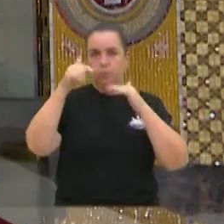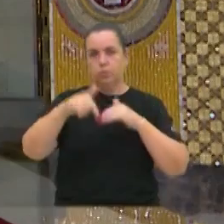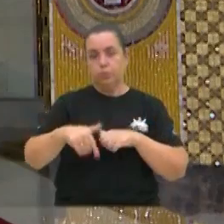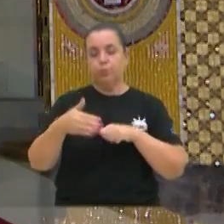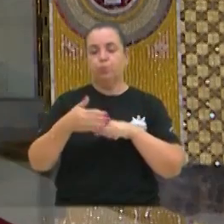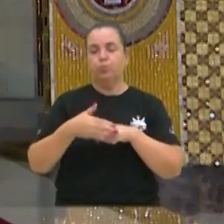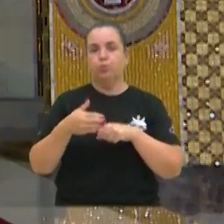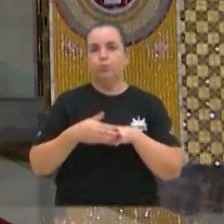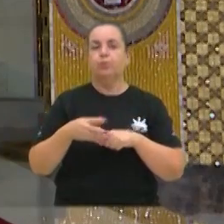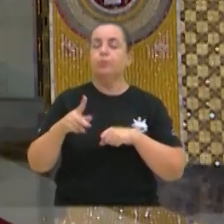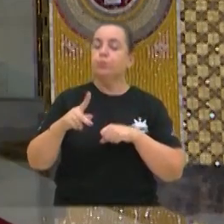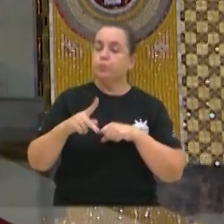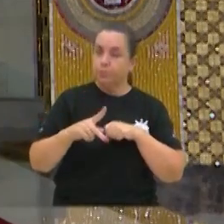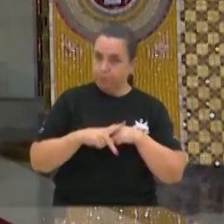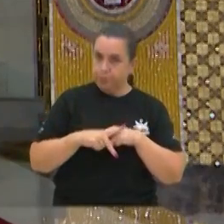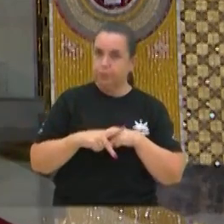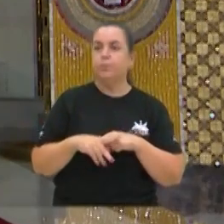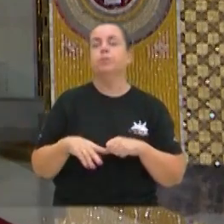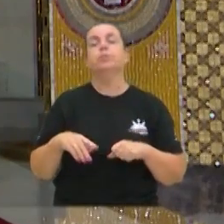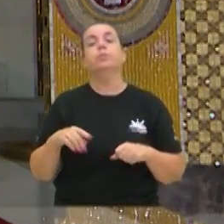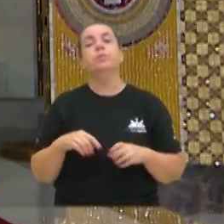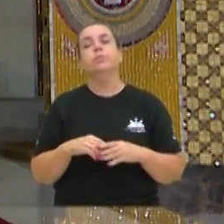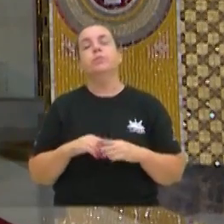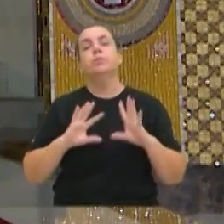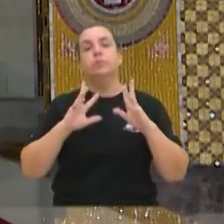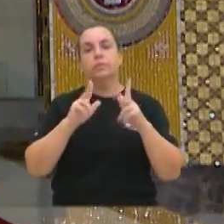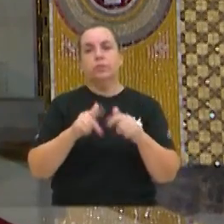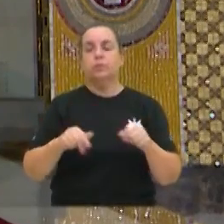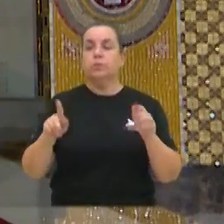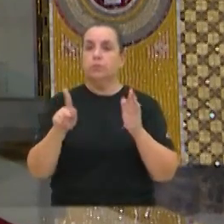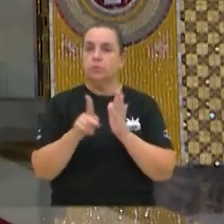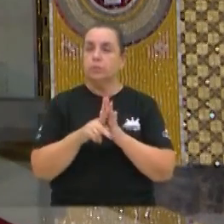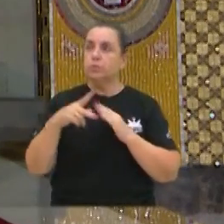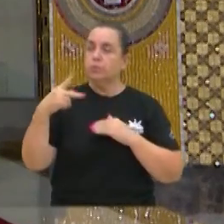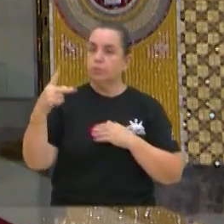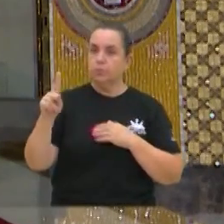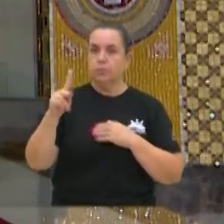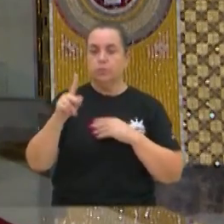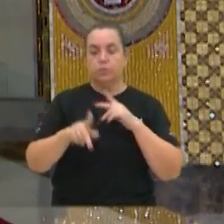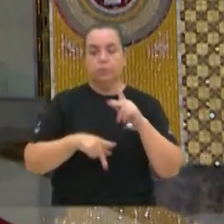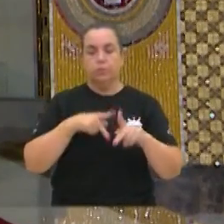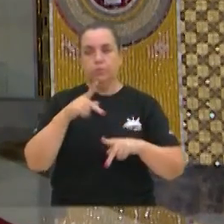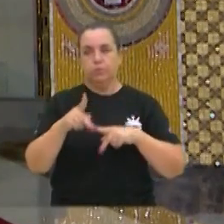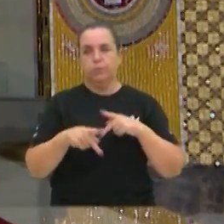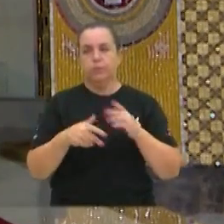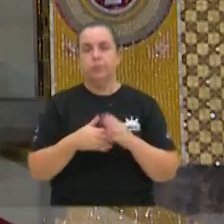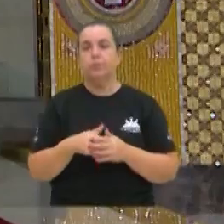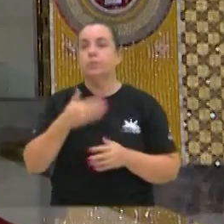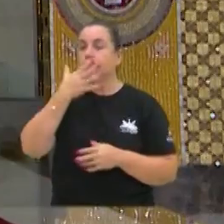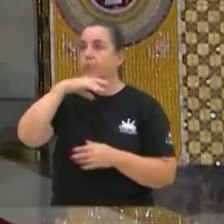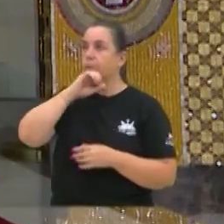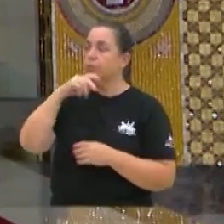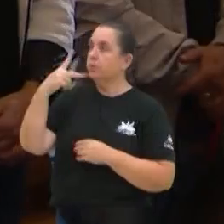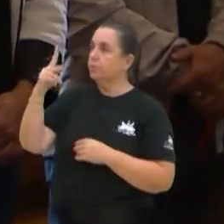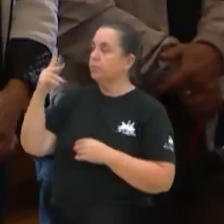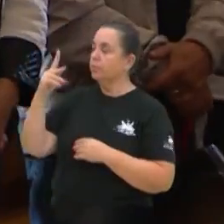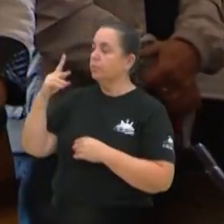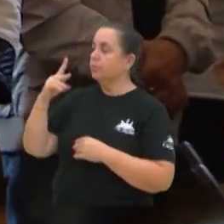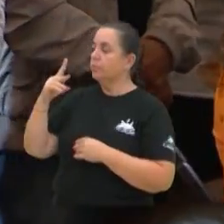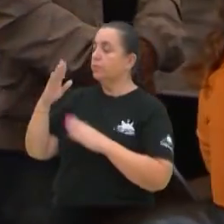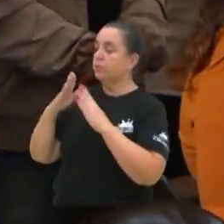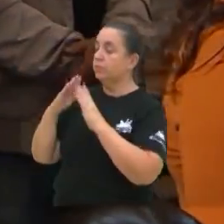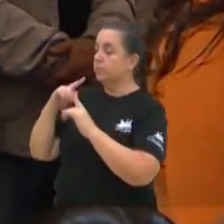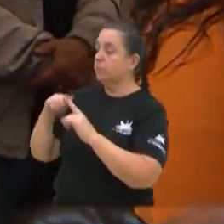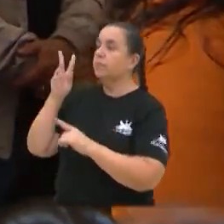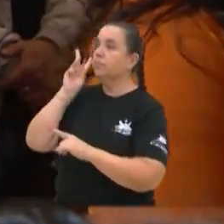nosso arcebispo José Antônio Perus, emérito Pedro, e todos os ministros do vosso povo. Lembrai-vos, ó Pai,